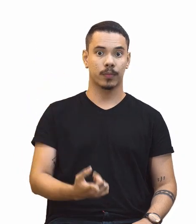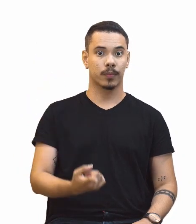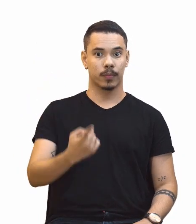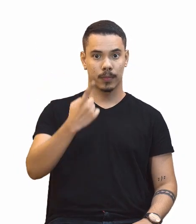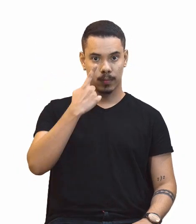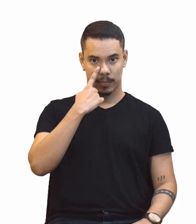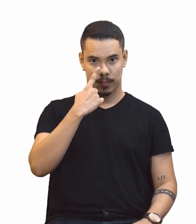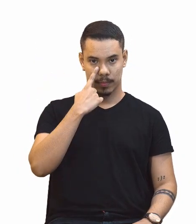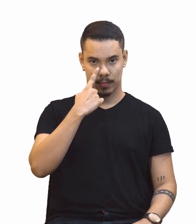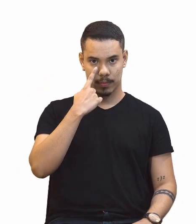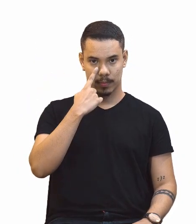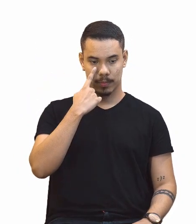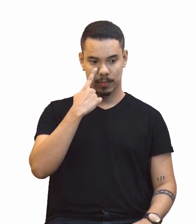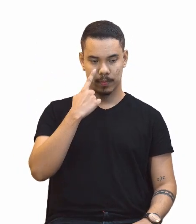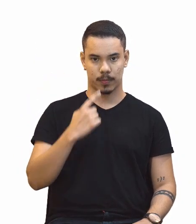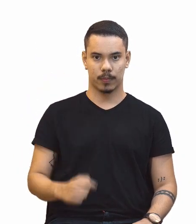só.